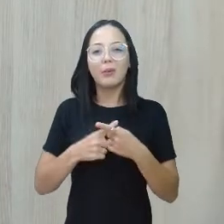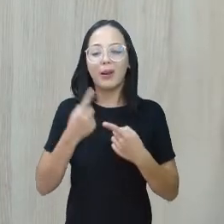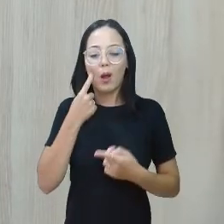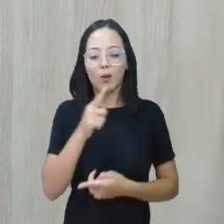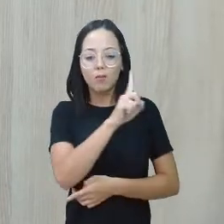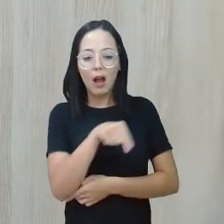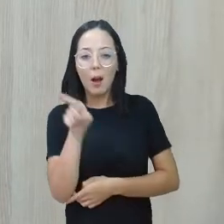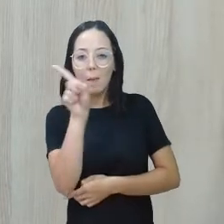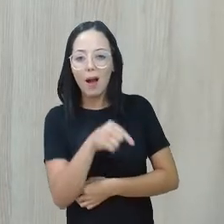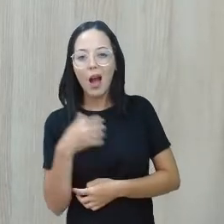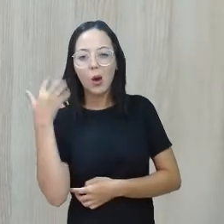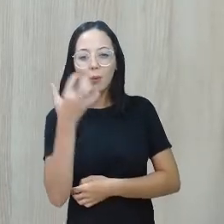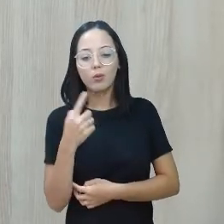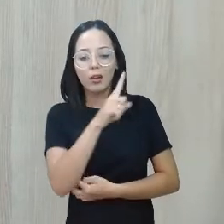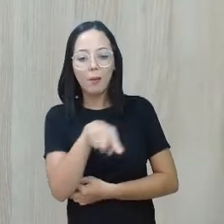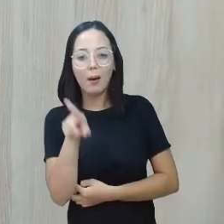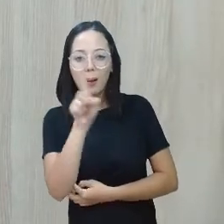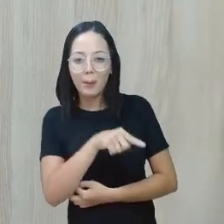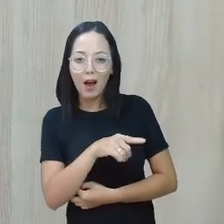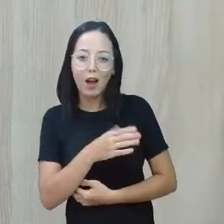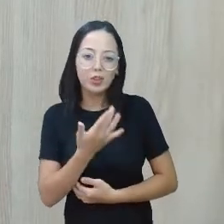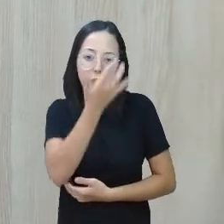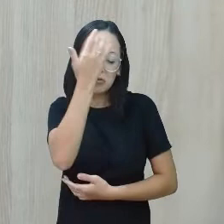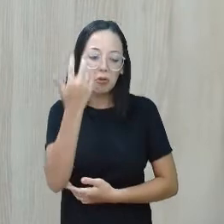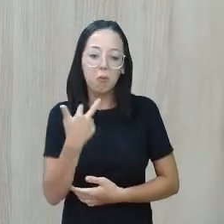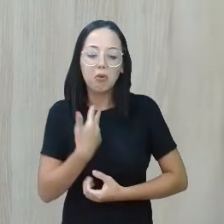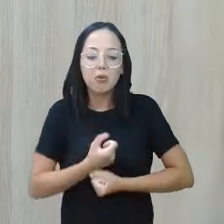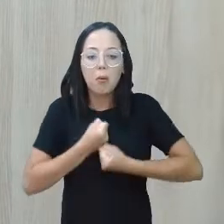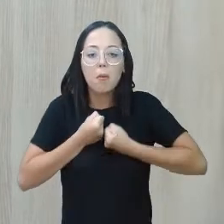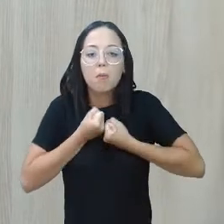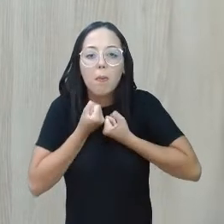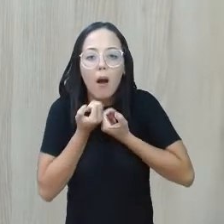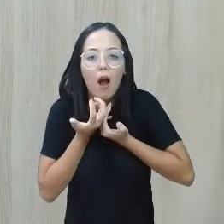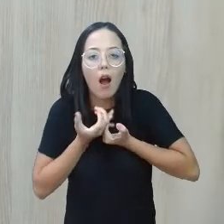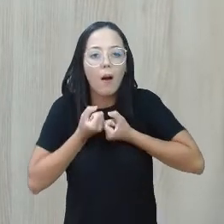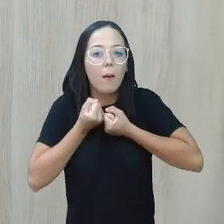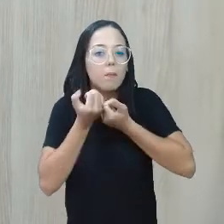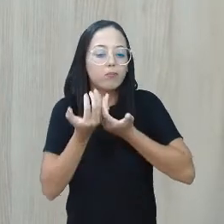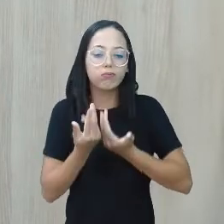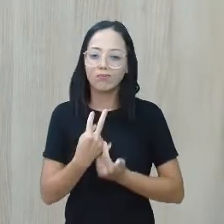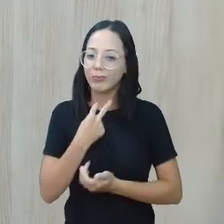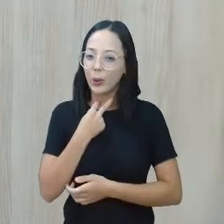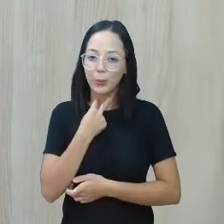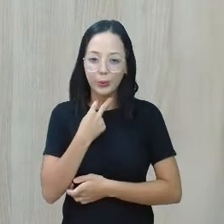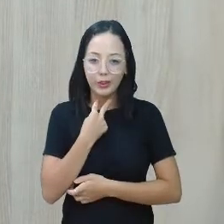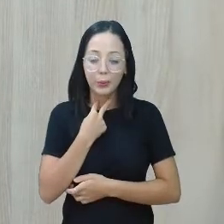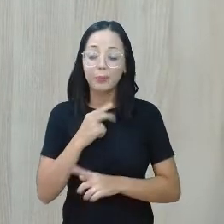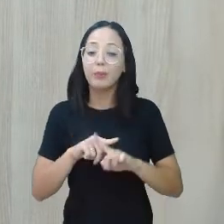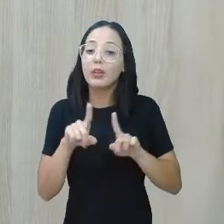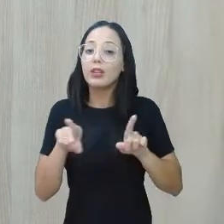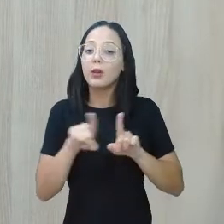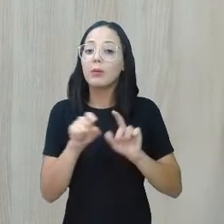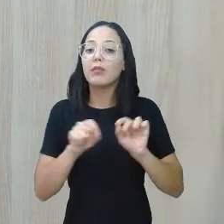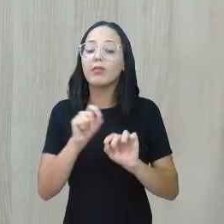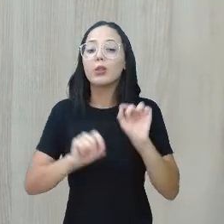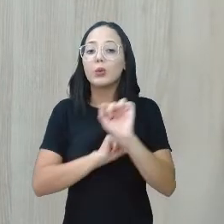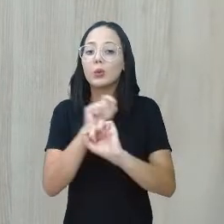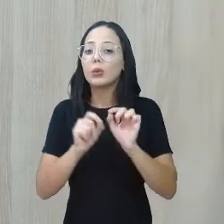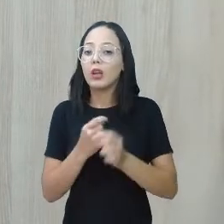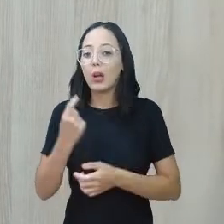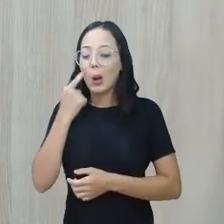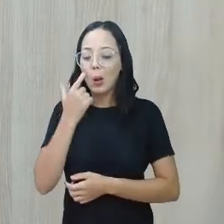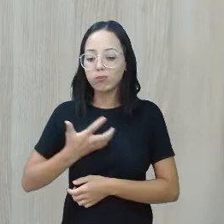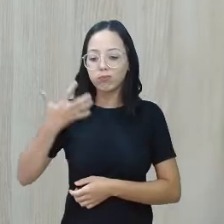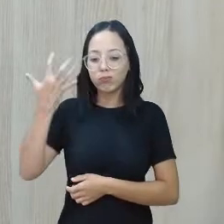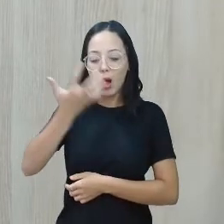Os discos eram censurados, as pessoas não podiam falar, se expressar livremente, mas isso também fez com que essa